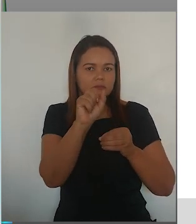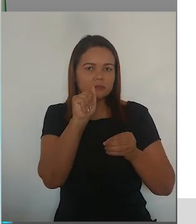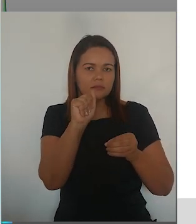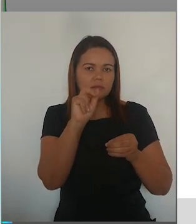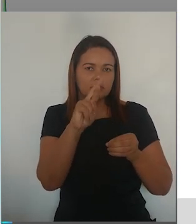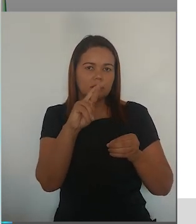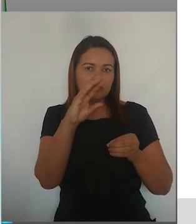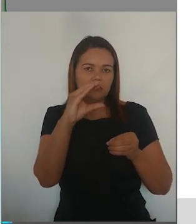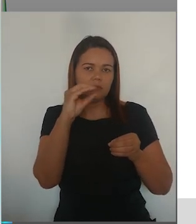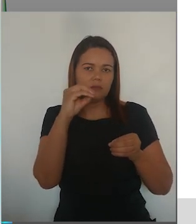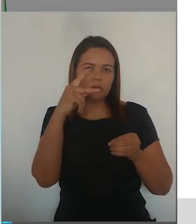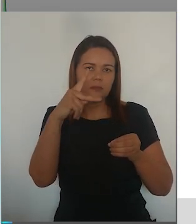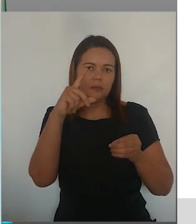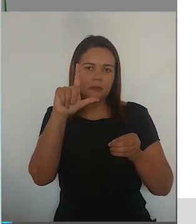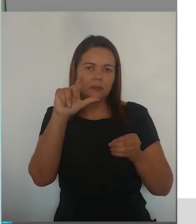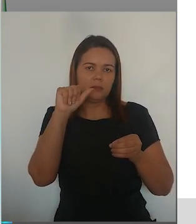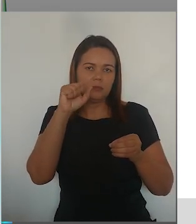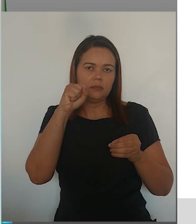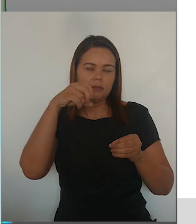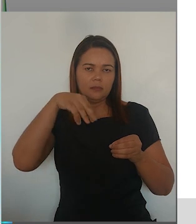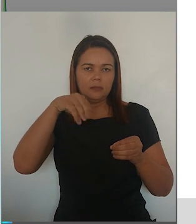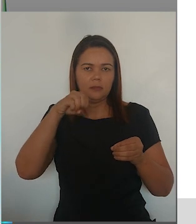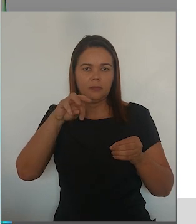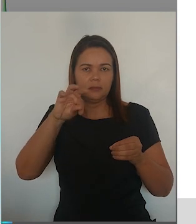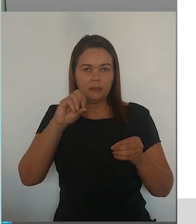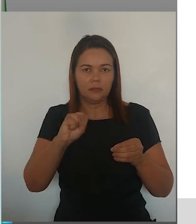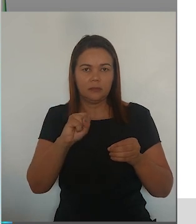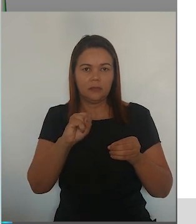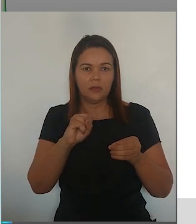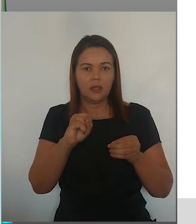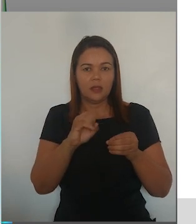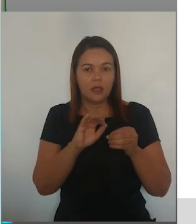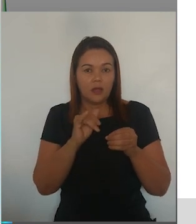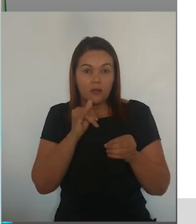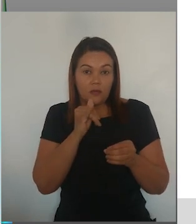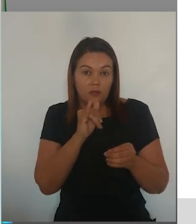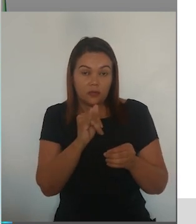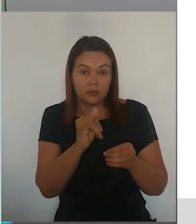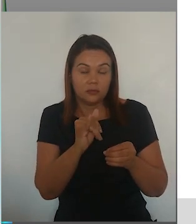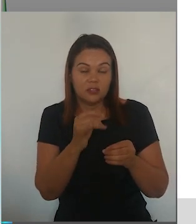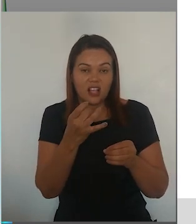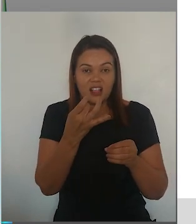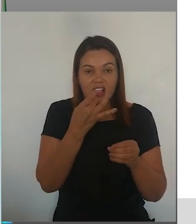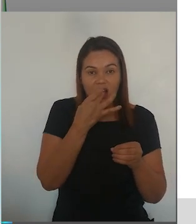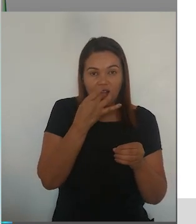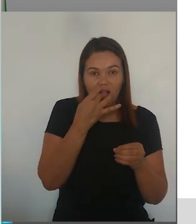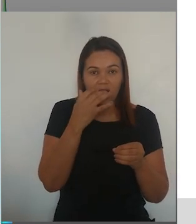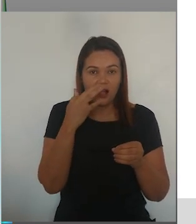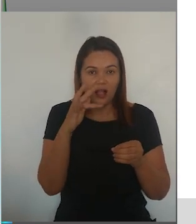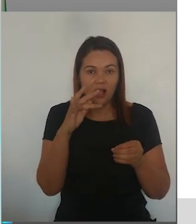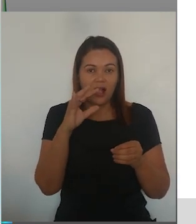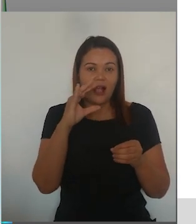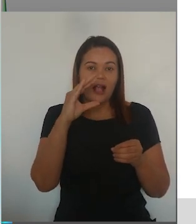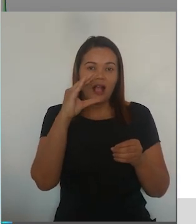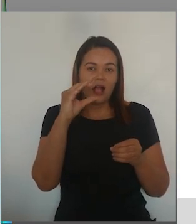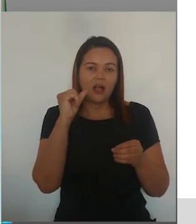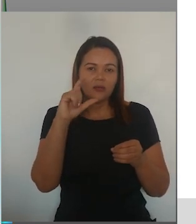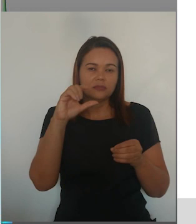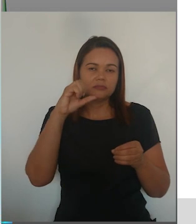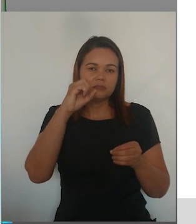na membrana do retículo sarcoplasmático, encontram-se os canais de cálcio de alta voltagem,